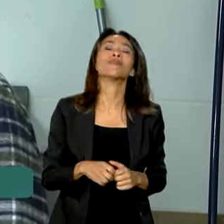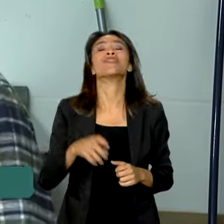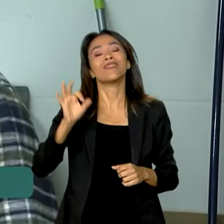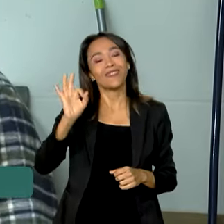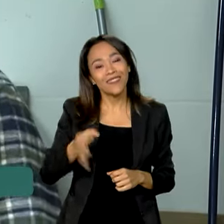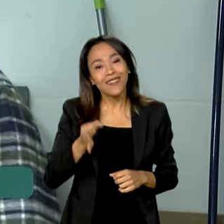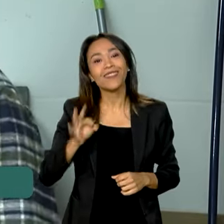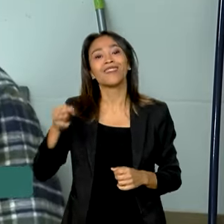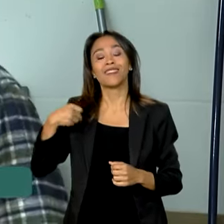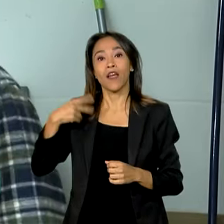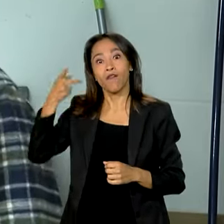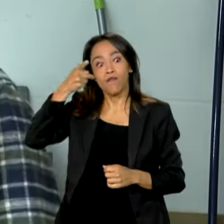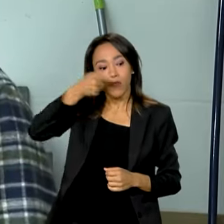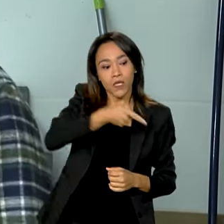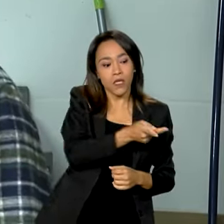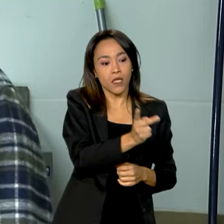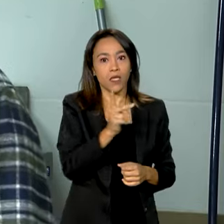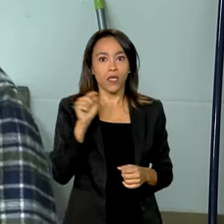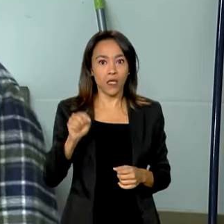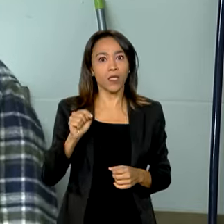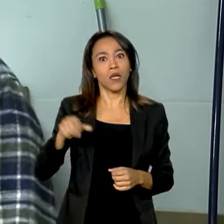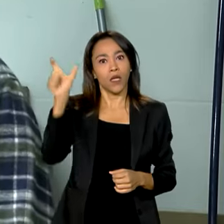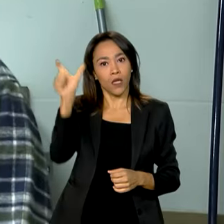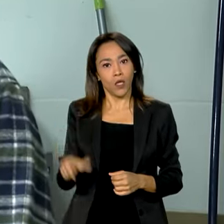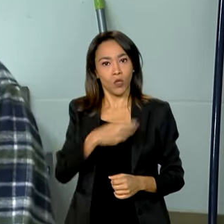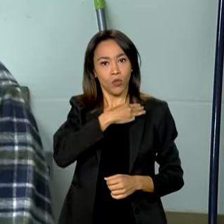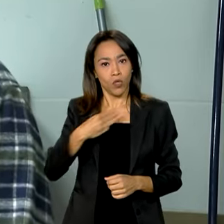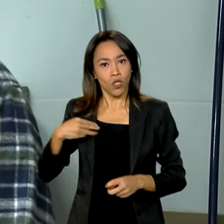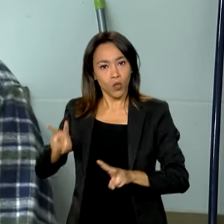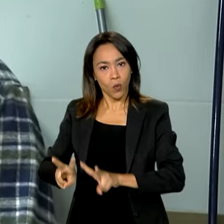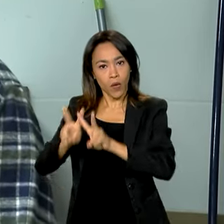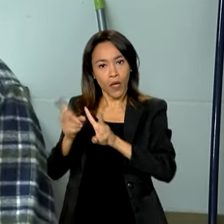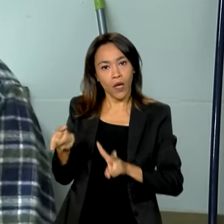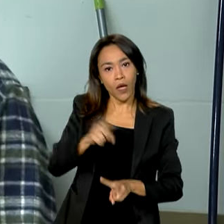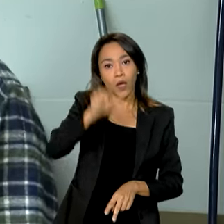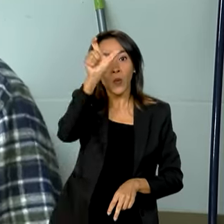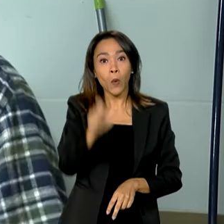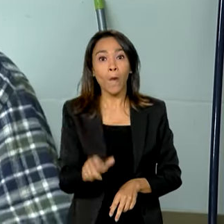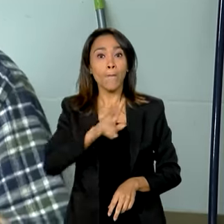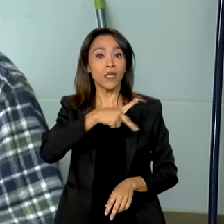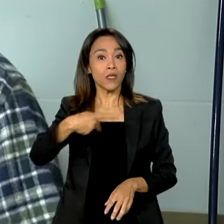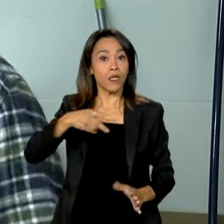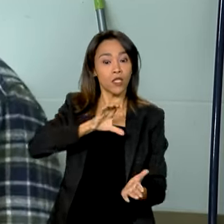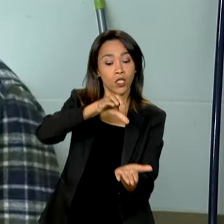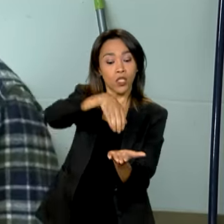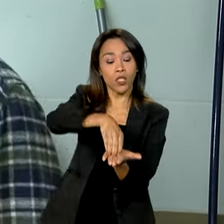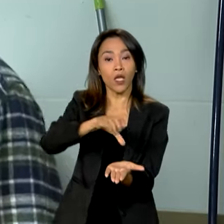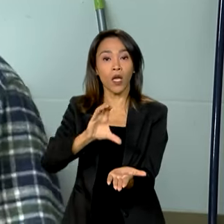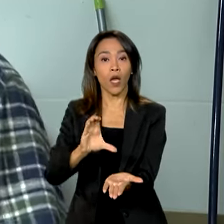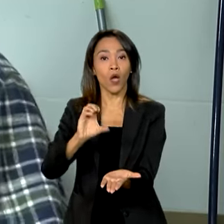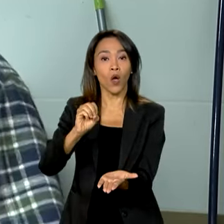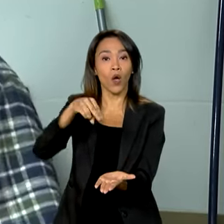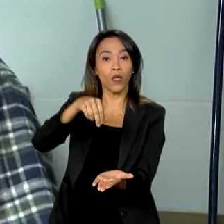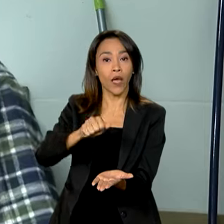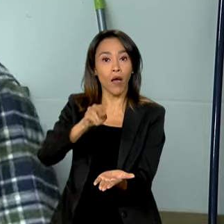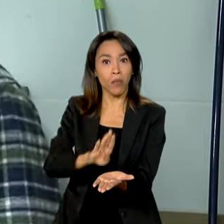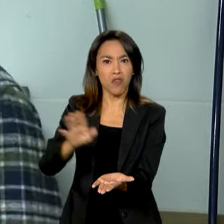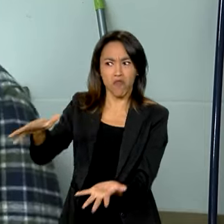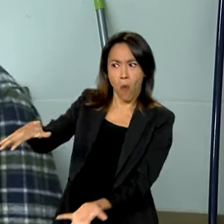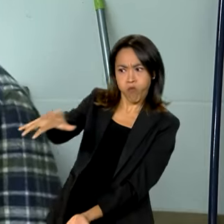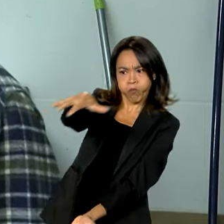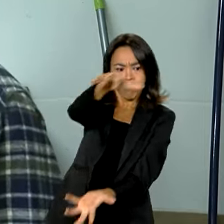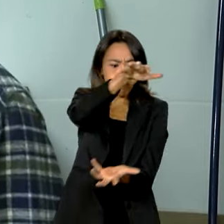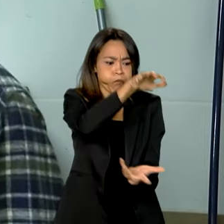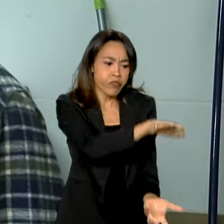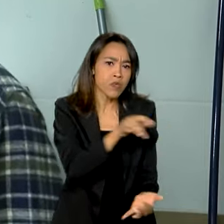também de receber a visita aqui do ministro Wellington Dias, do presidente da Conab, Edgar Preto, que vieram aqui entregar uma leva de cestas